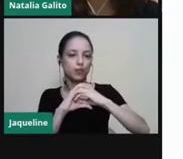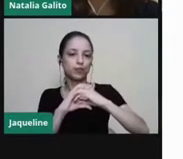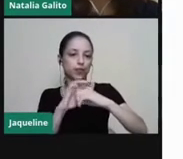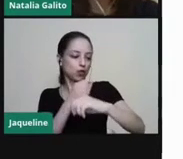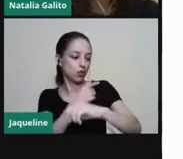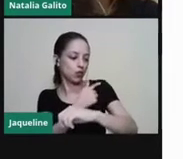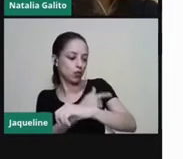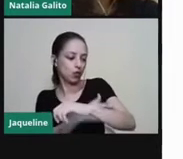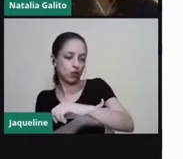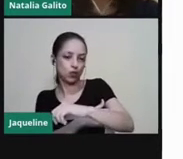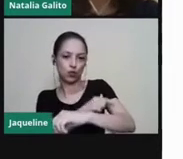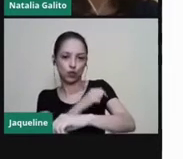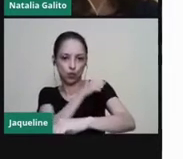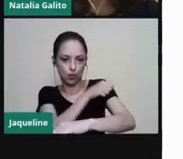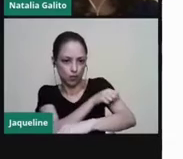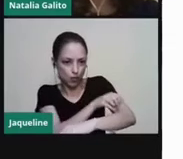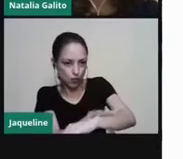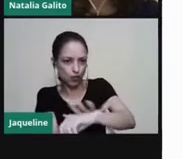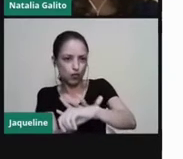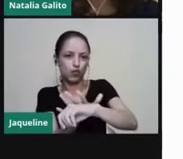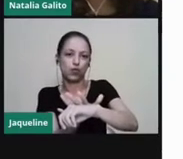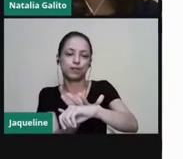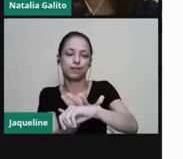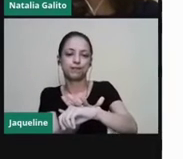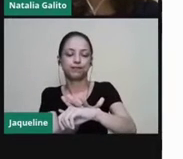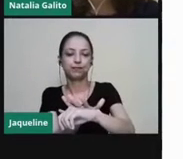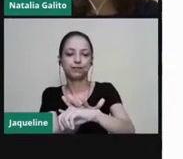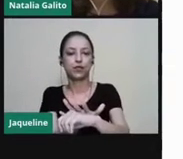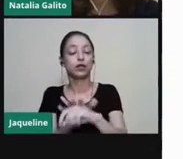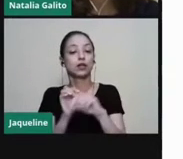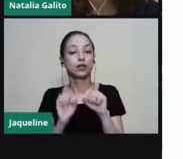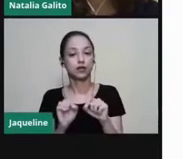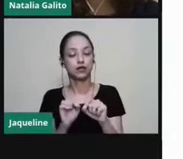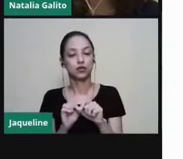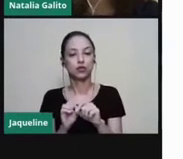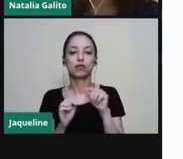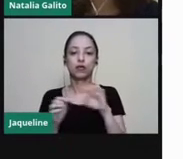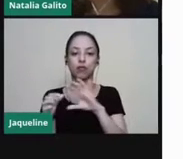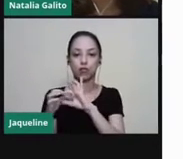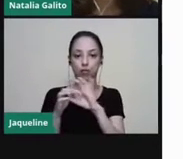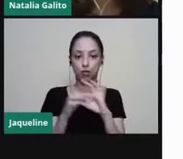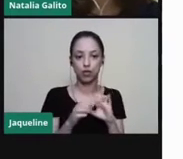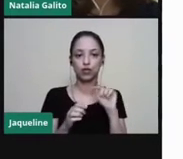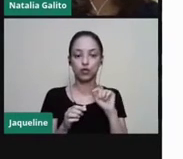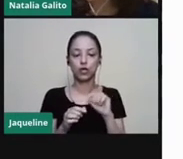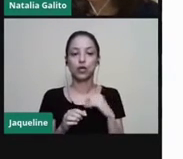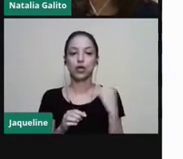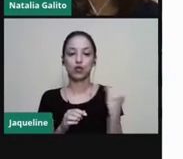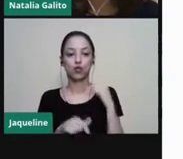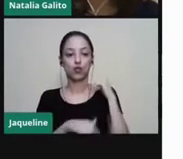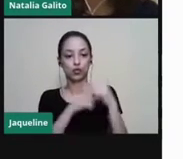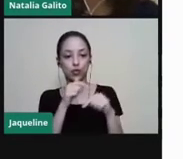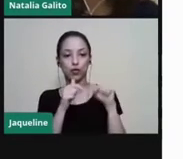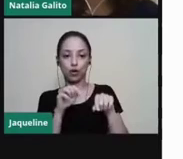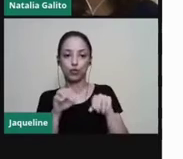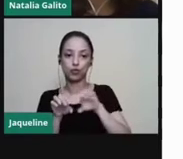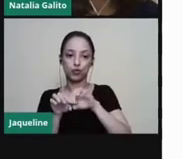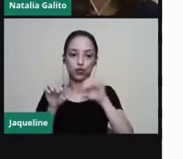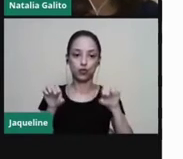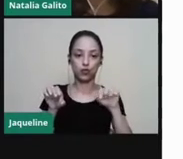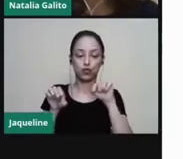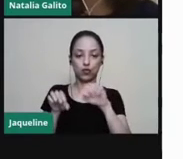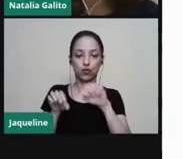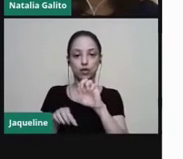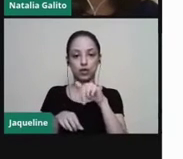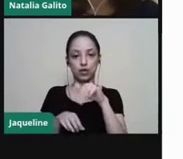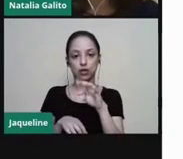antebraço. E que isso, mal ou bem, ele é diretamente proporcional à função do vaso, função endotelial. A gente acaba fazendo